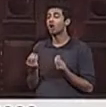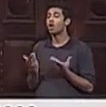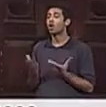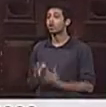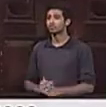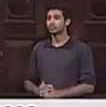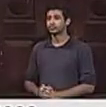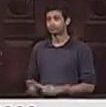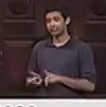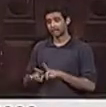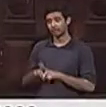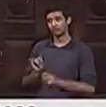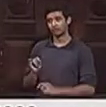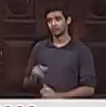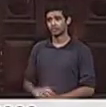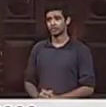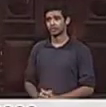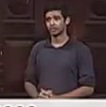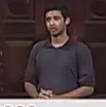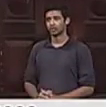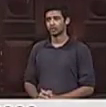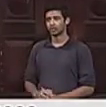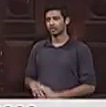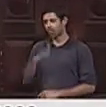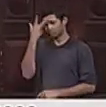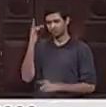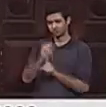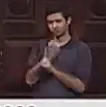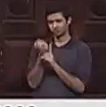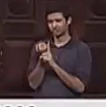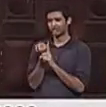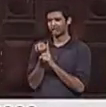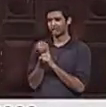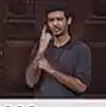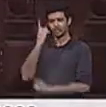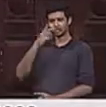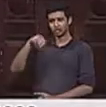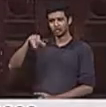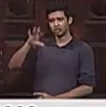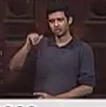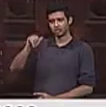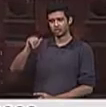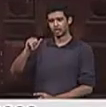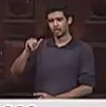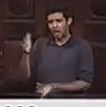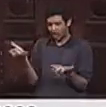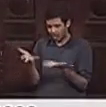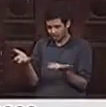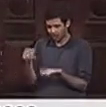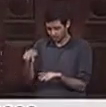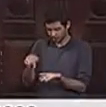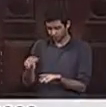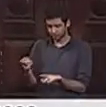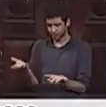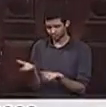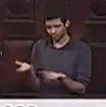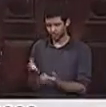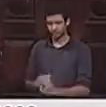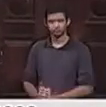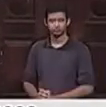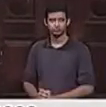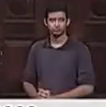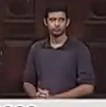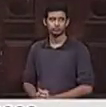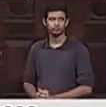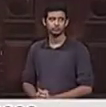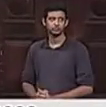sem contar que a leitura que a sociedade faz, deputada Marta Rocha, é que neste momento, neste contexto,